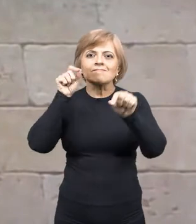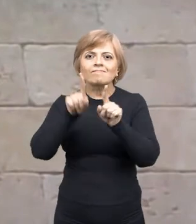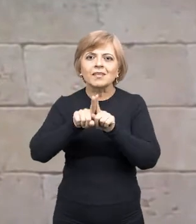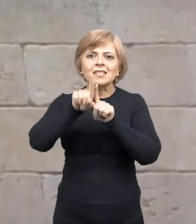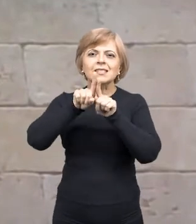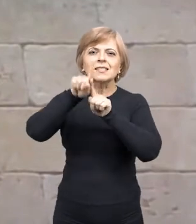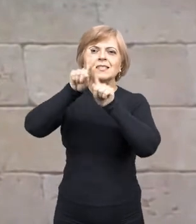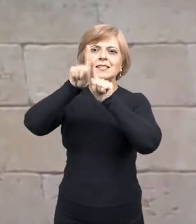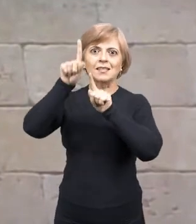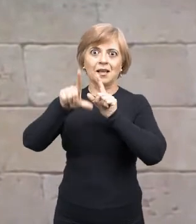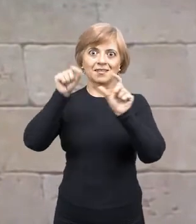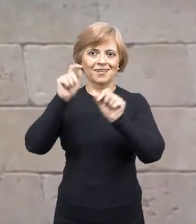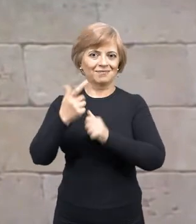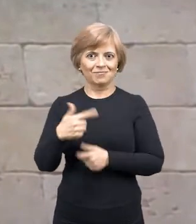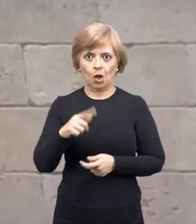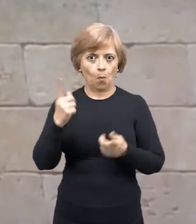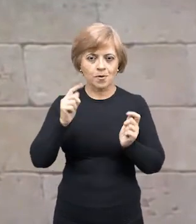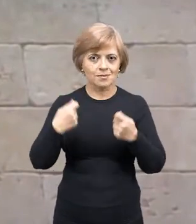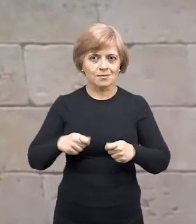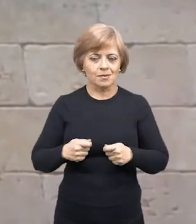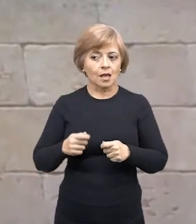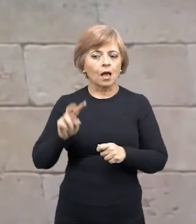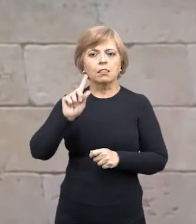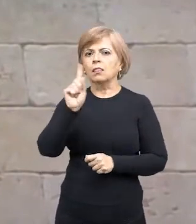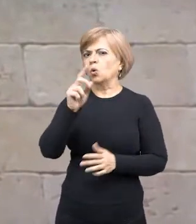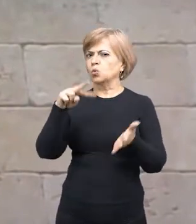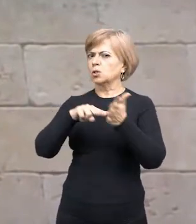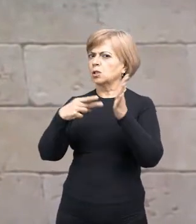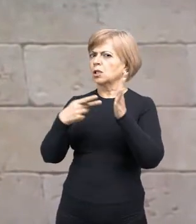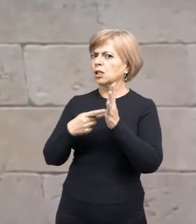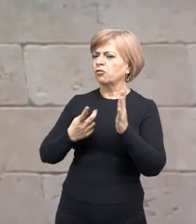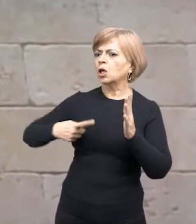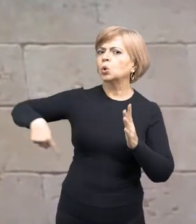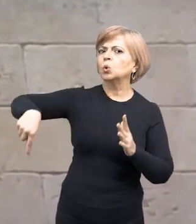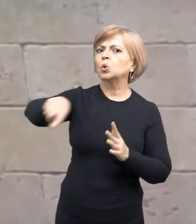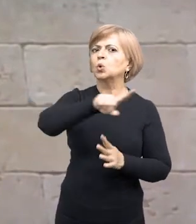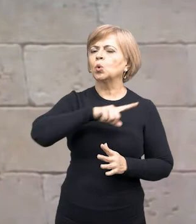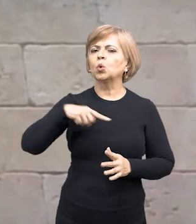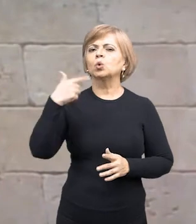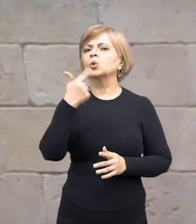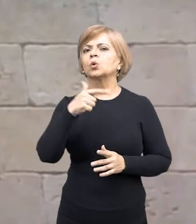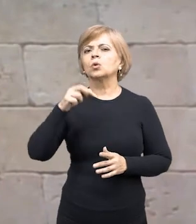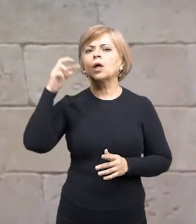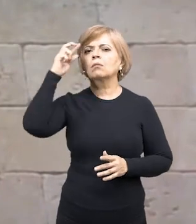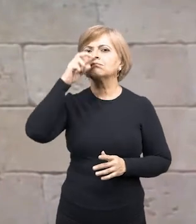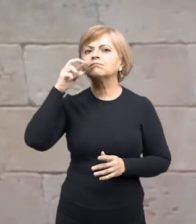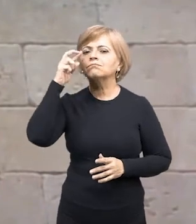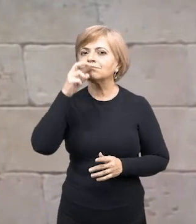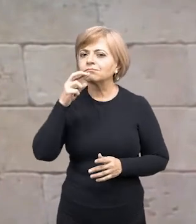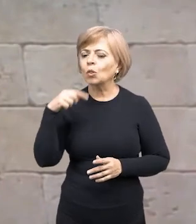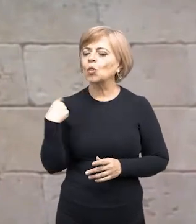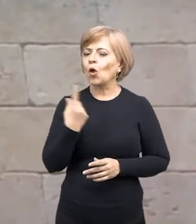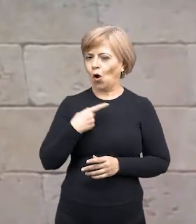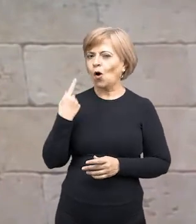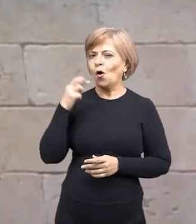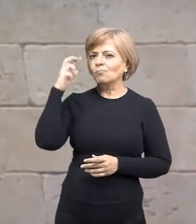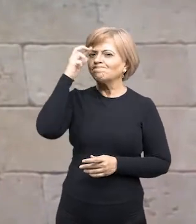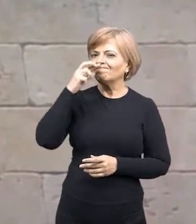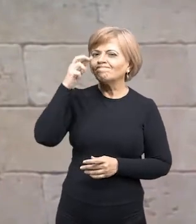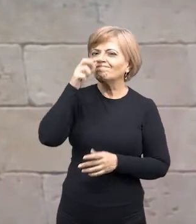dispensa de licitação não significa que todas as outras cautelas legais não poderiam ser observadas, né?